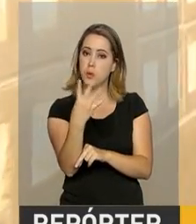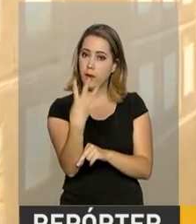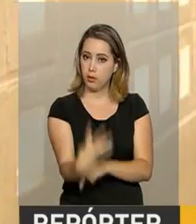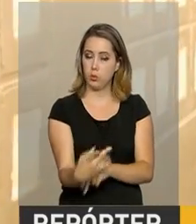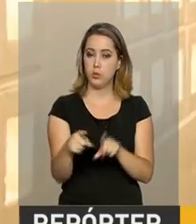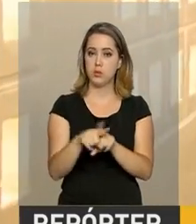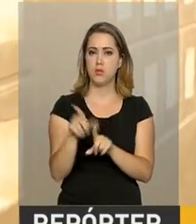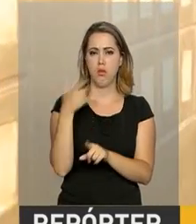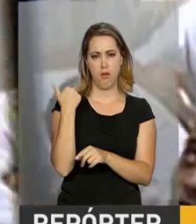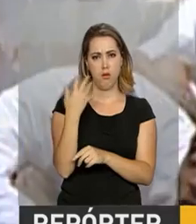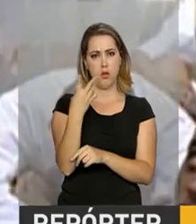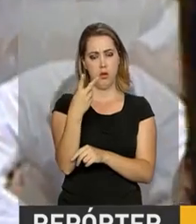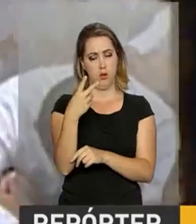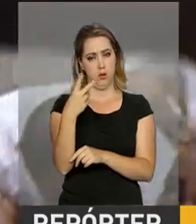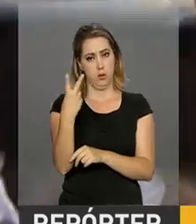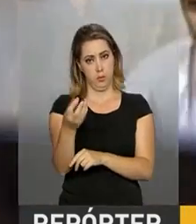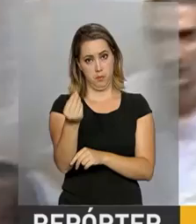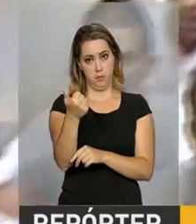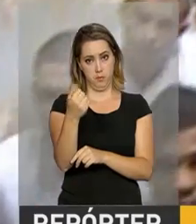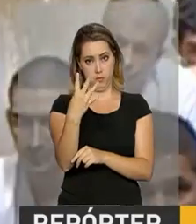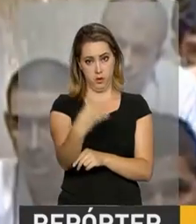época mais de